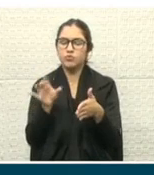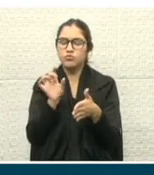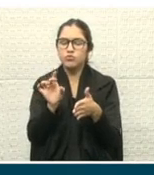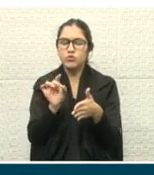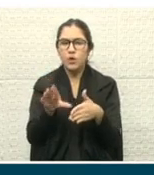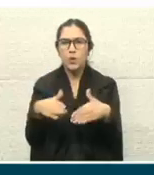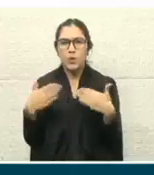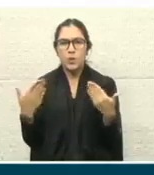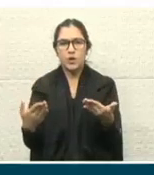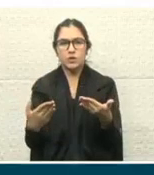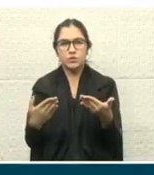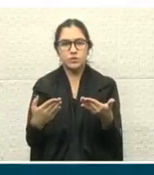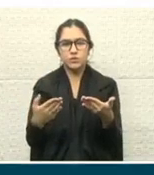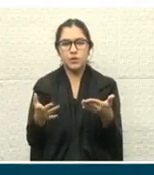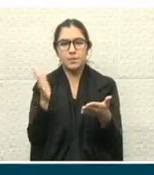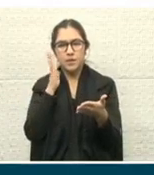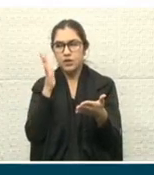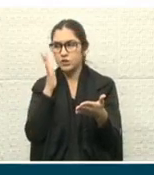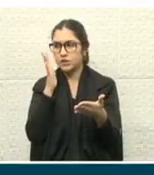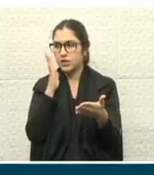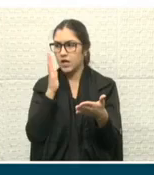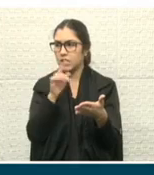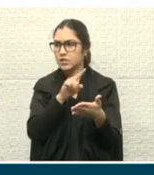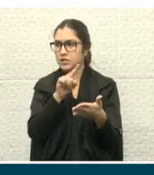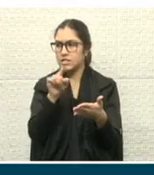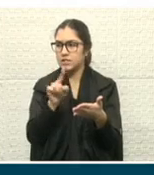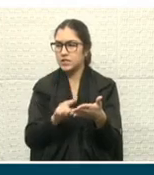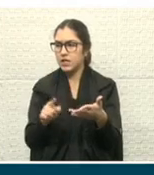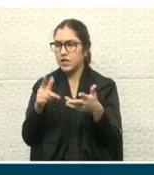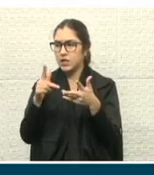somente quando a parte imaginária de Z